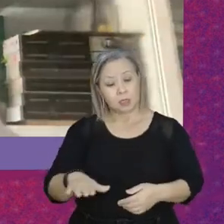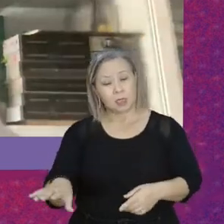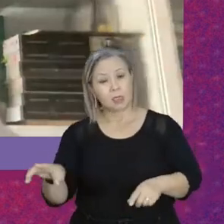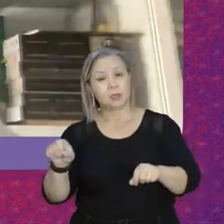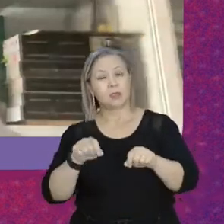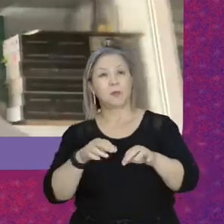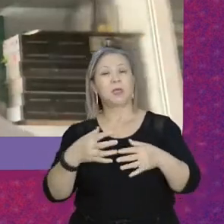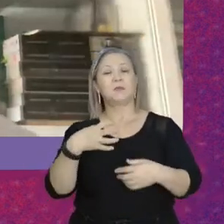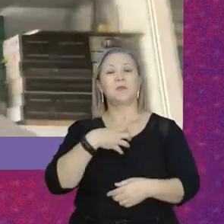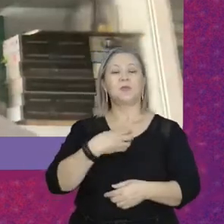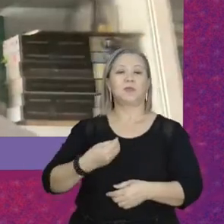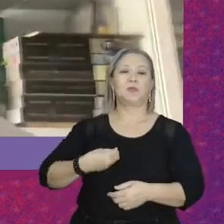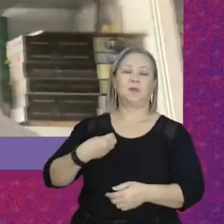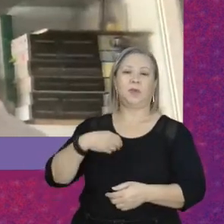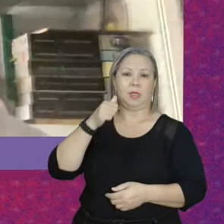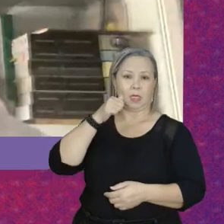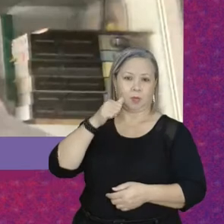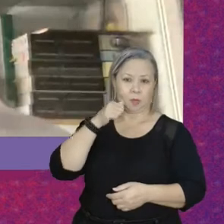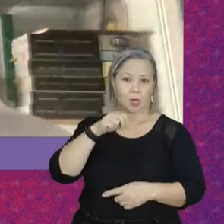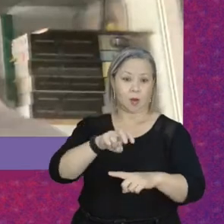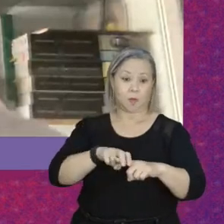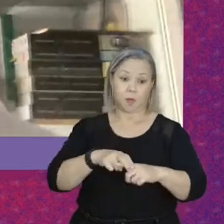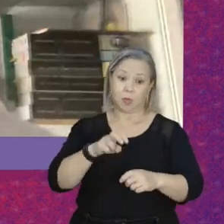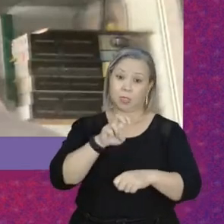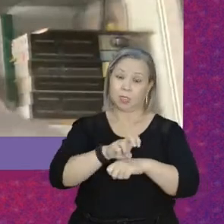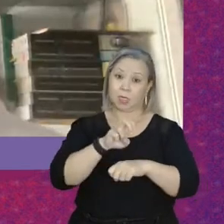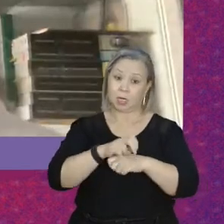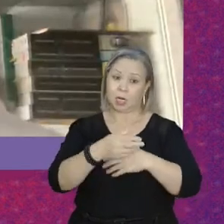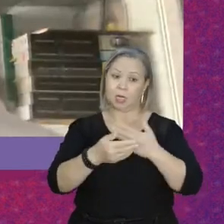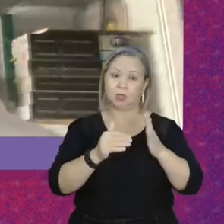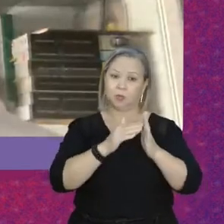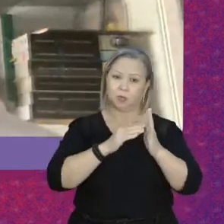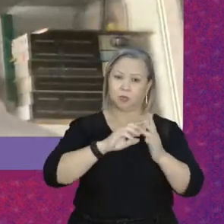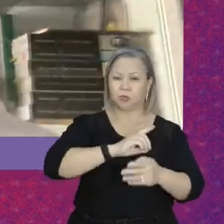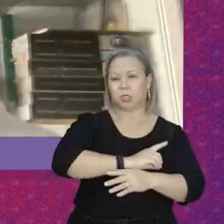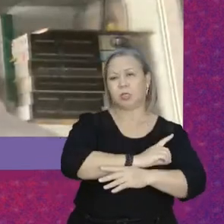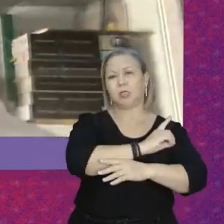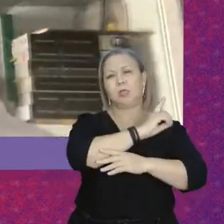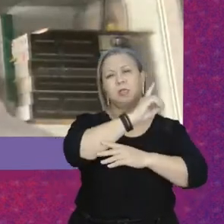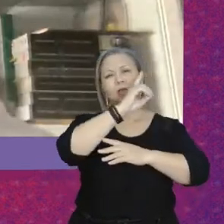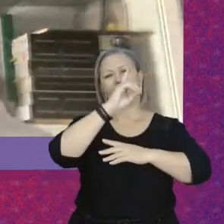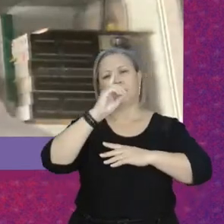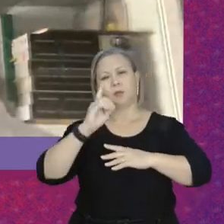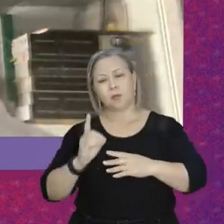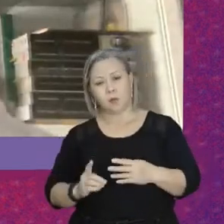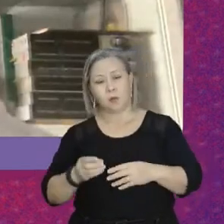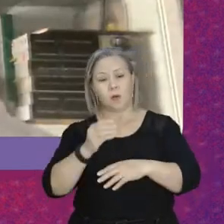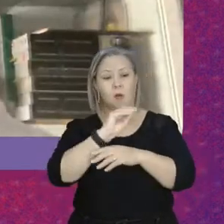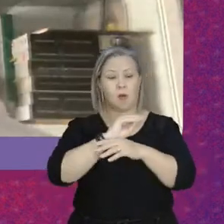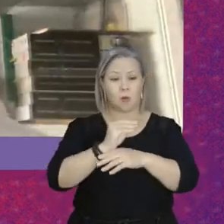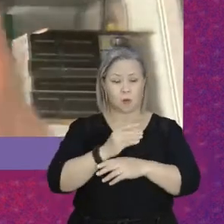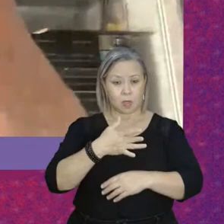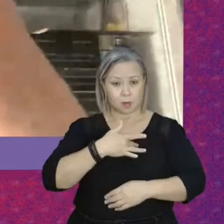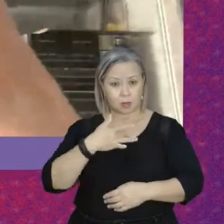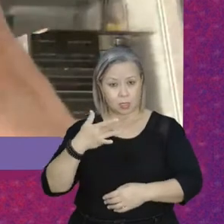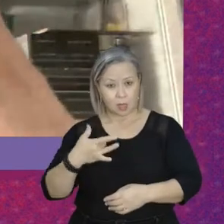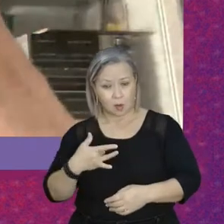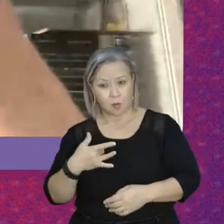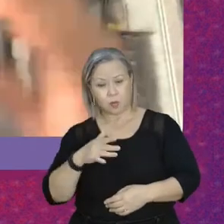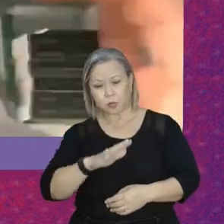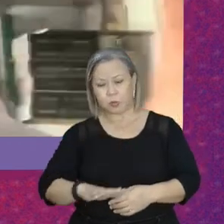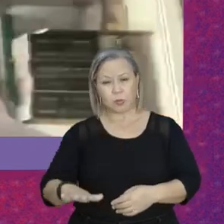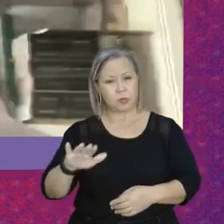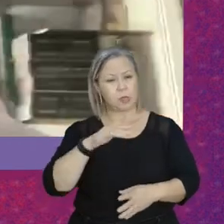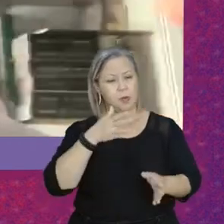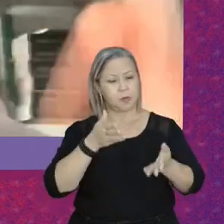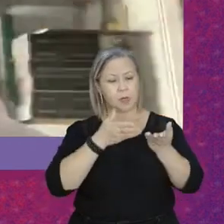vida das mulheres. Por isso, a questão da creche integral, por isso, enfim, a questão dos cuidados de saúde, tudo que nós temos tratado